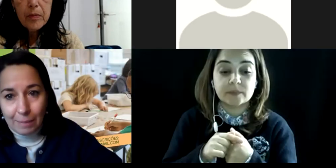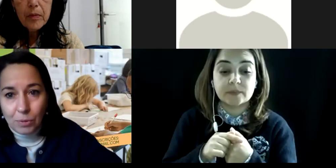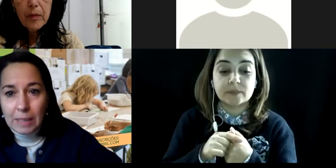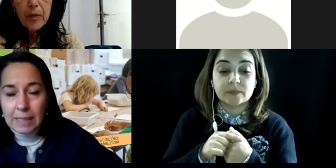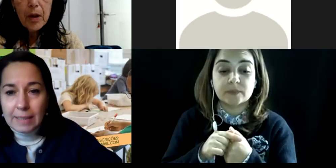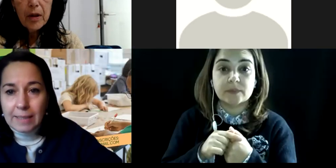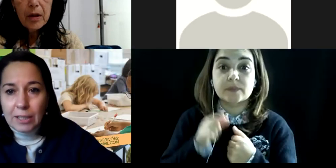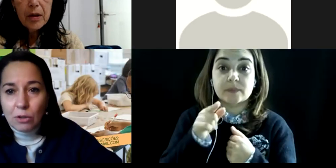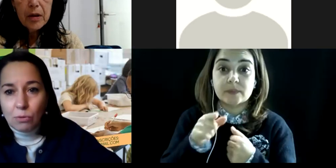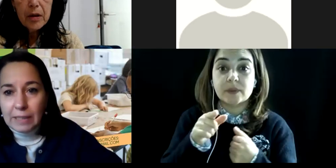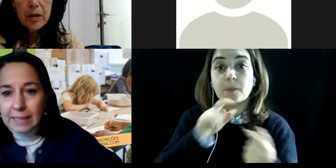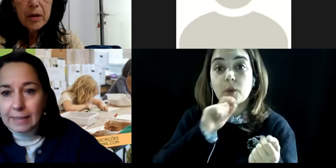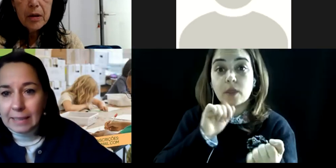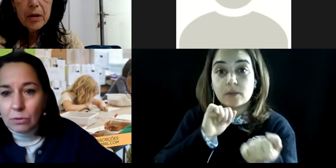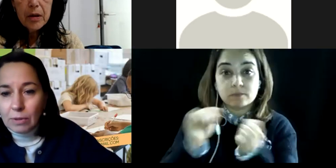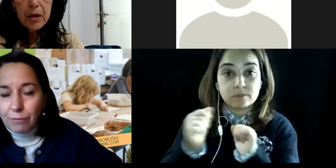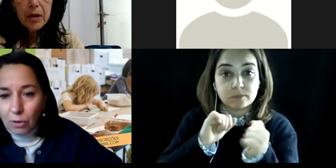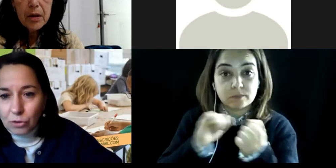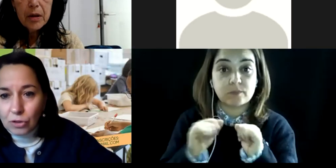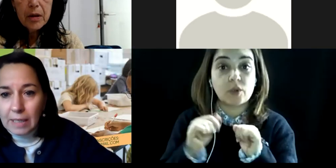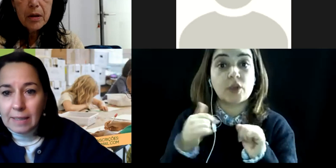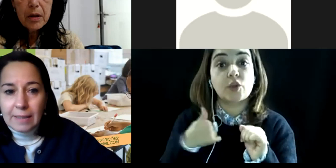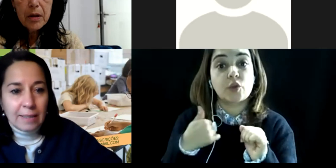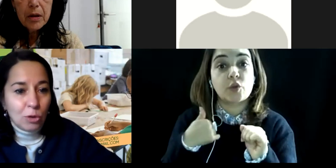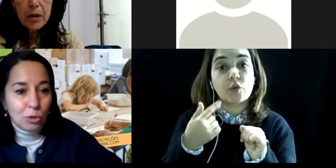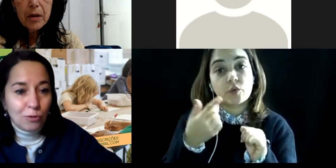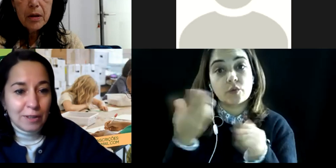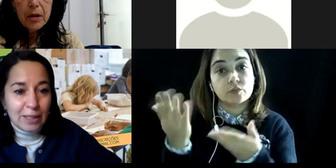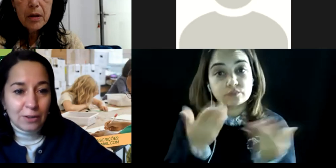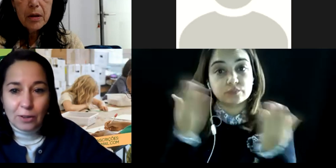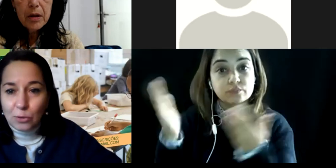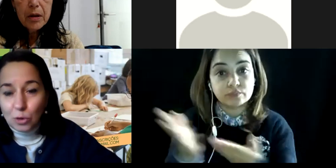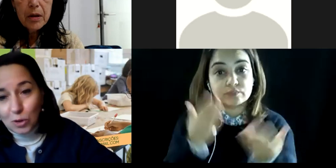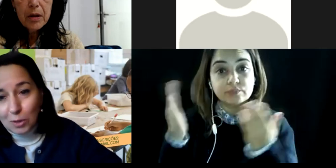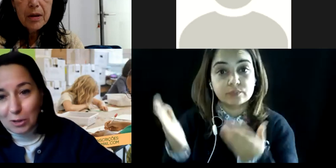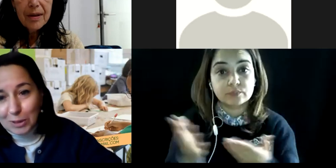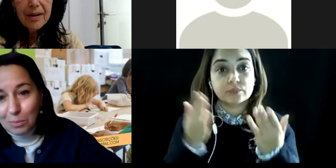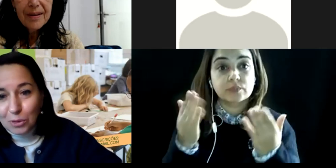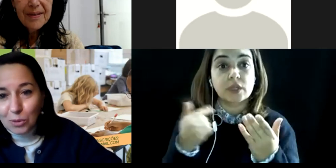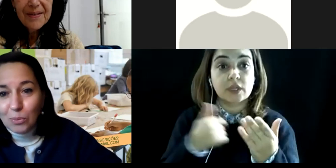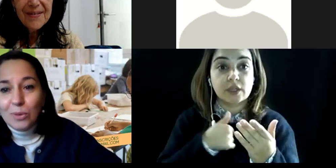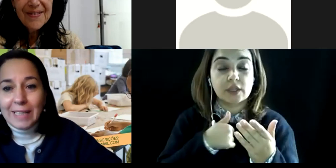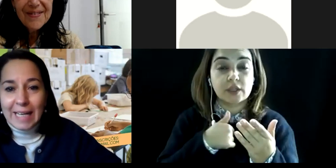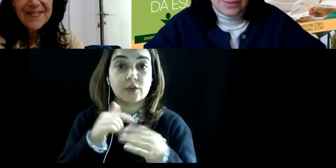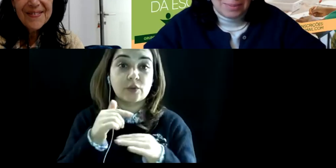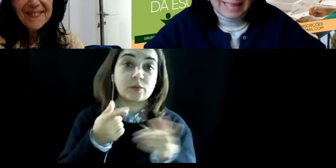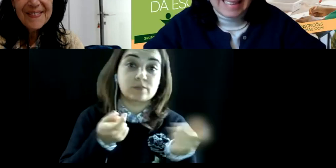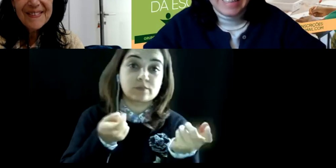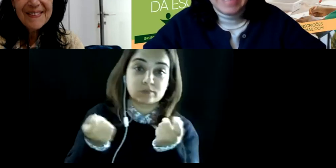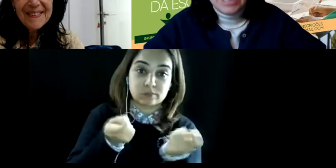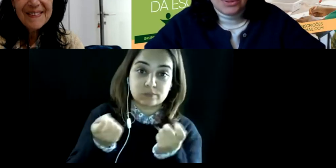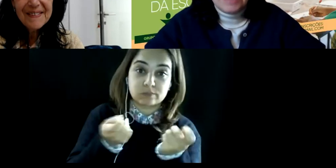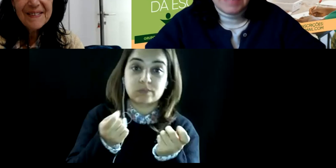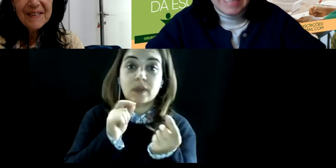no bate-papo, eu iria dando a voz. Eu estou a fazer duas coisas ao mesmo tempo, eu estou a moderar o